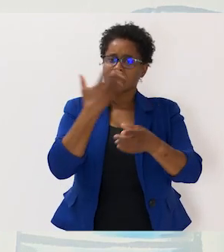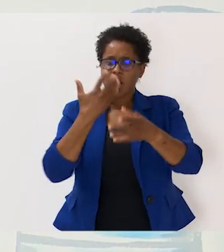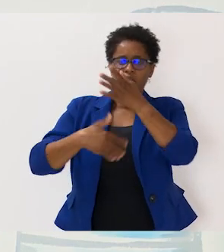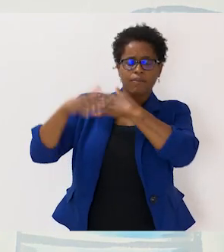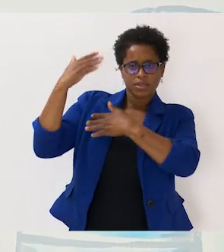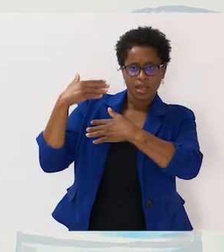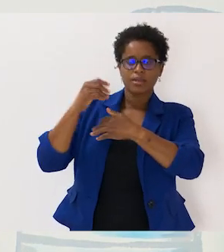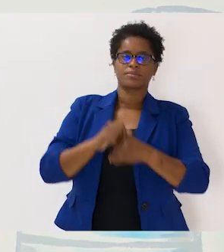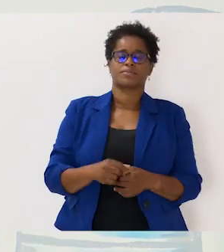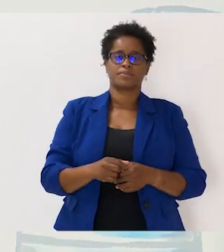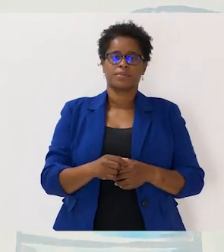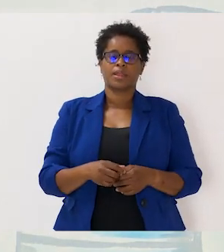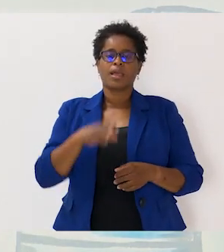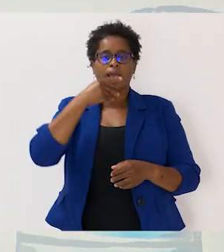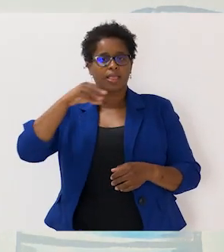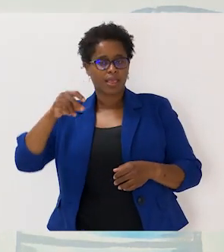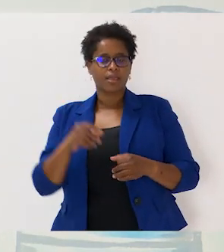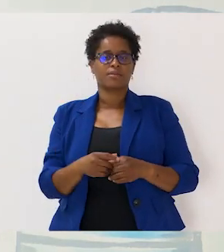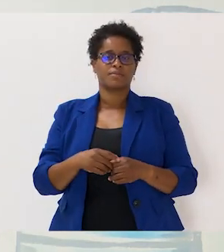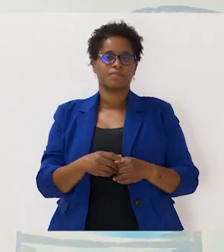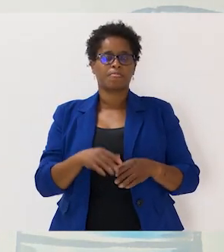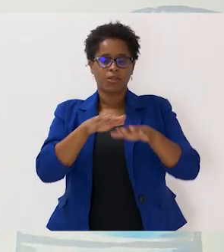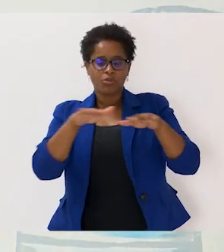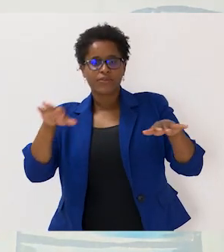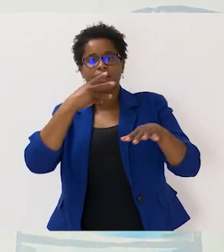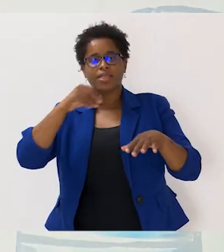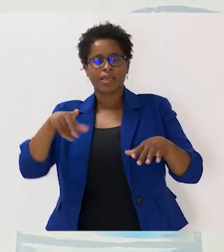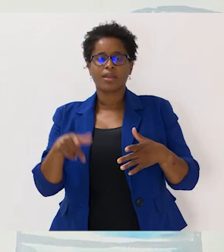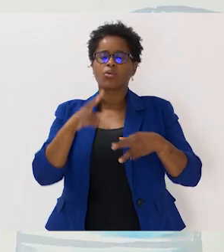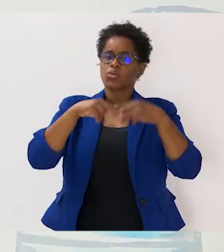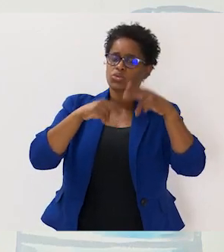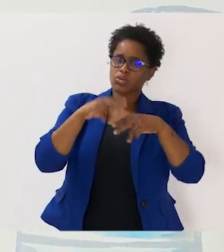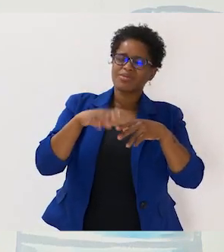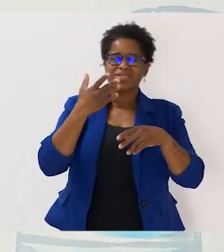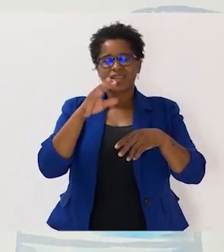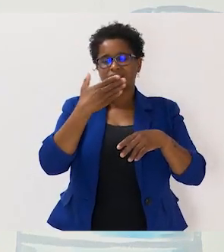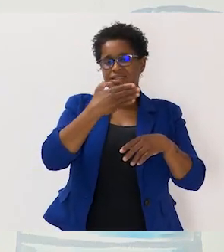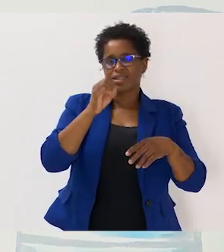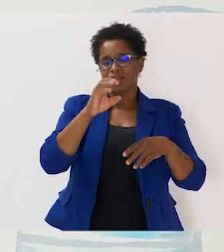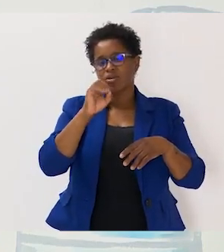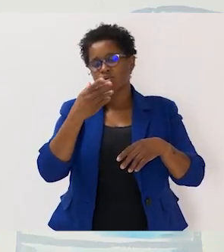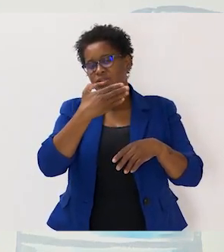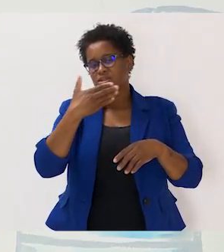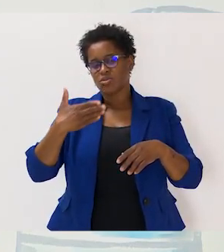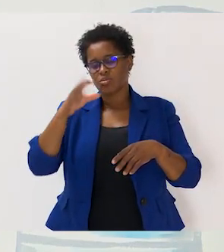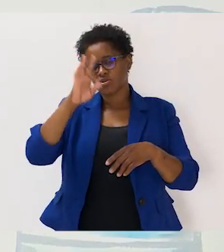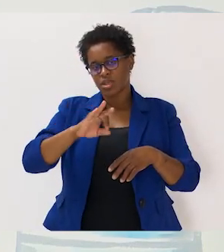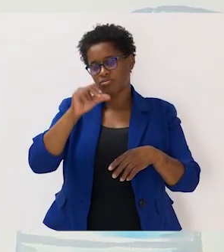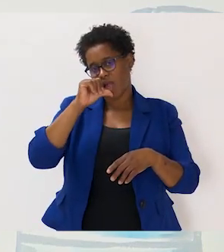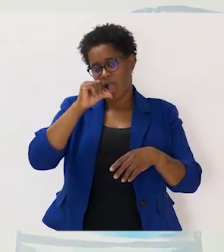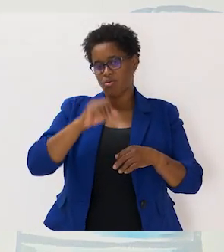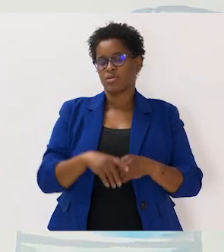que a Terra, a superfície da Terra, ela é constituída por cerca de 70% a 71% é